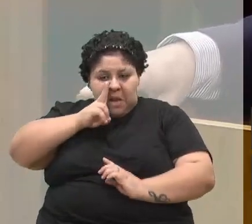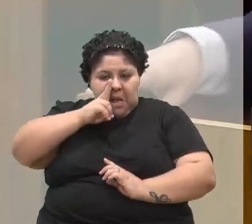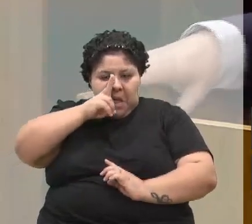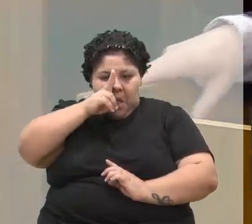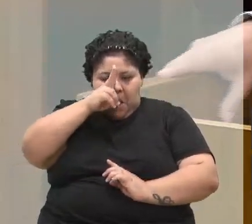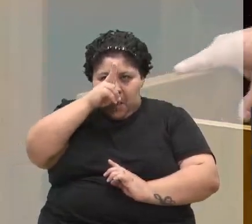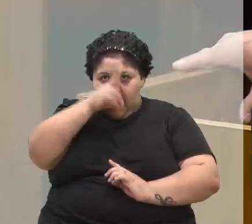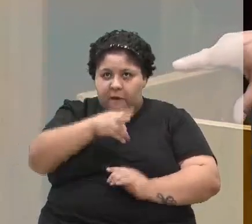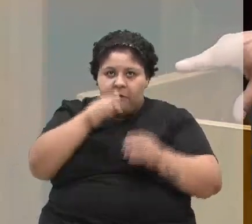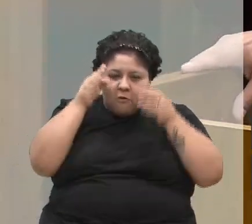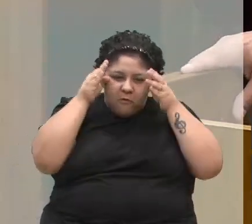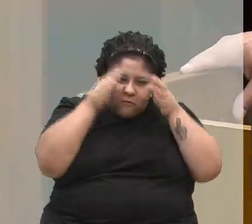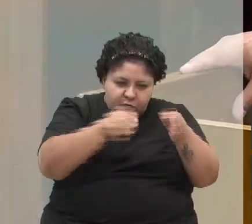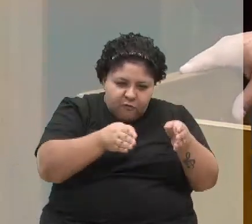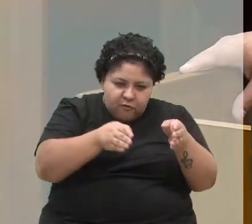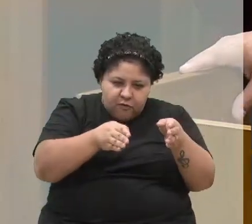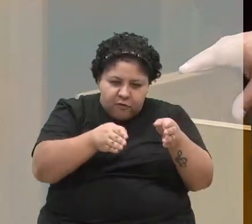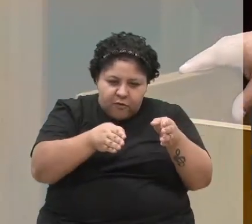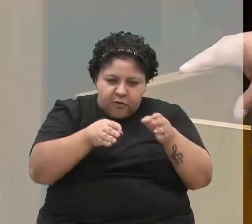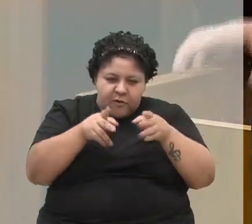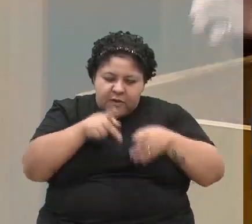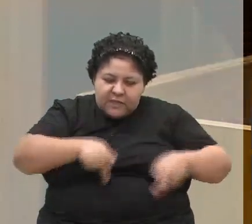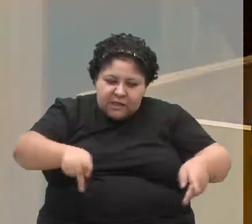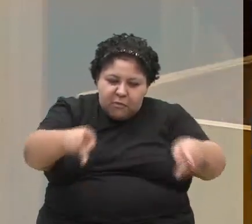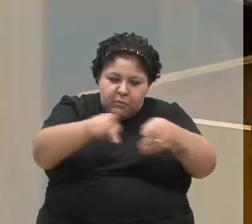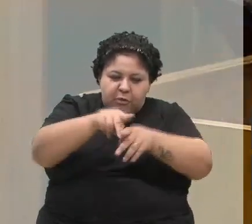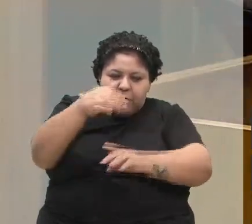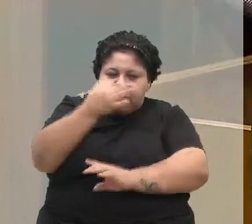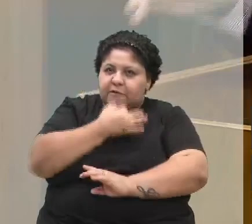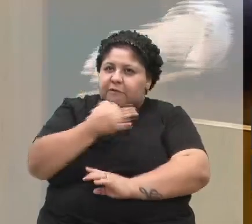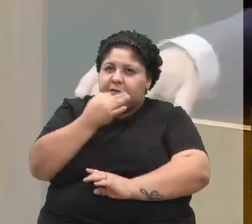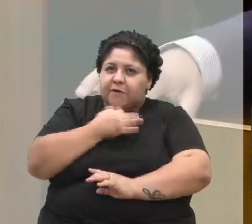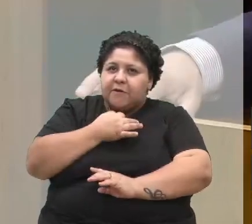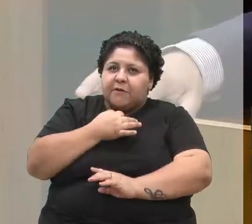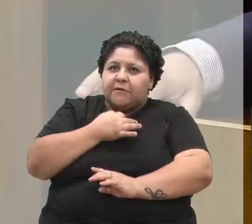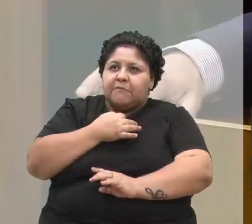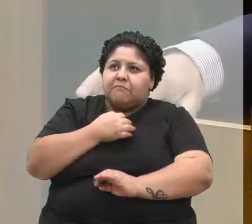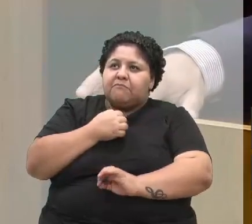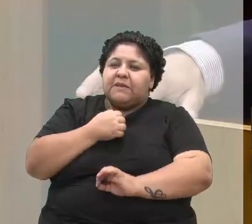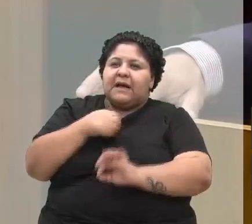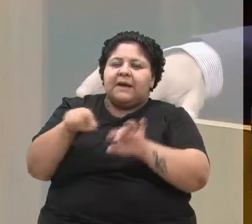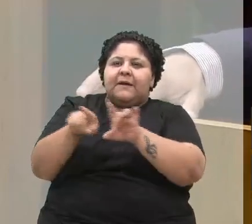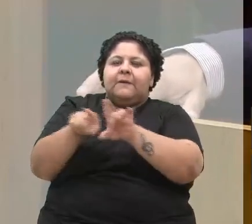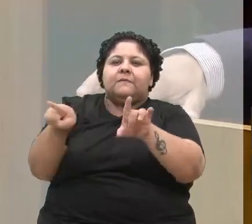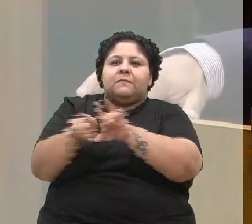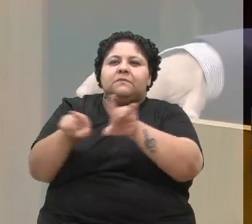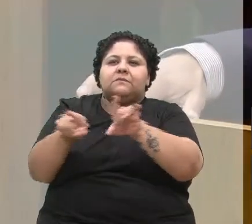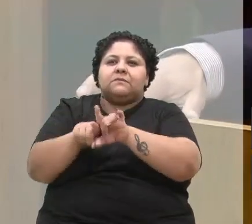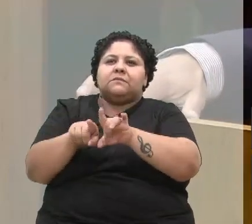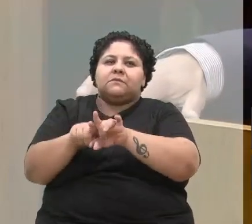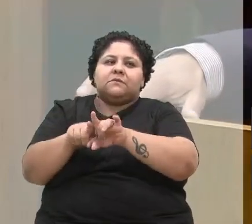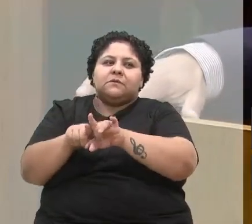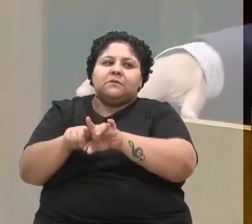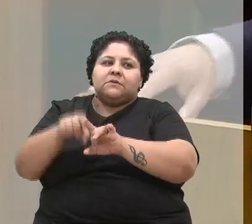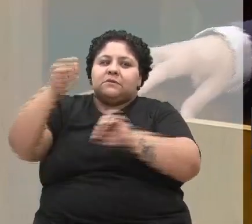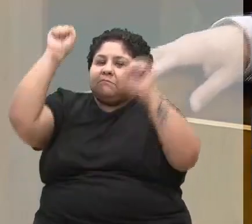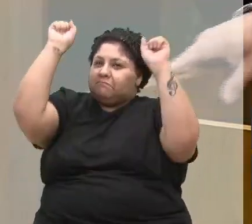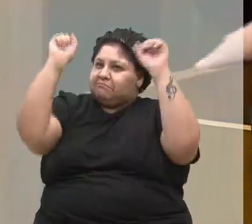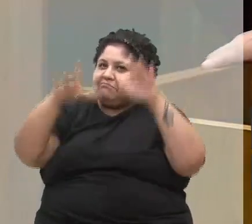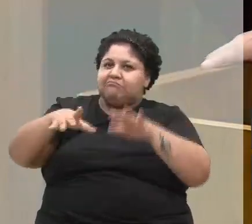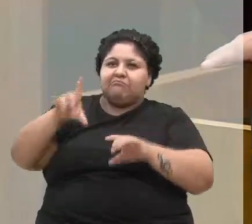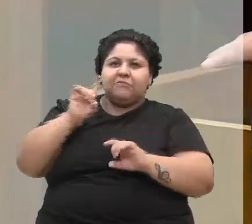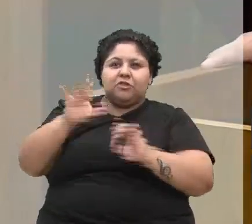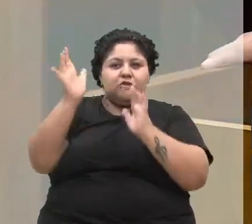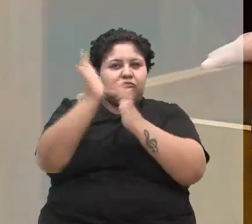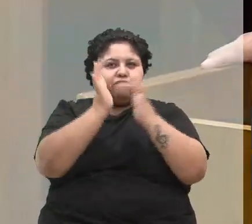visando sempre o bem comum da população caxiense. Milagres, infelizmente, é só para Jesus Cristo e mesmo assim está difícil,